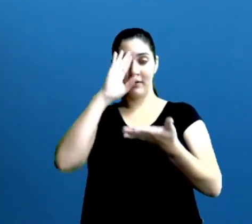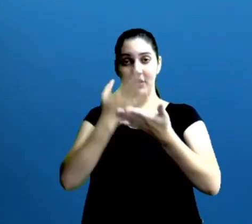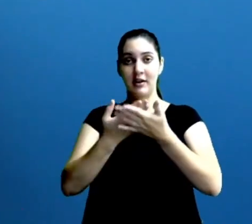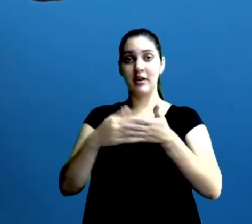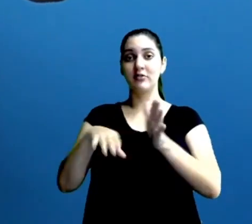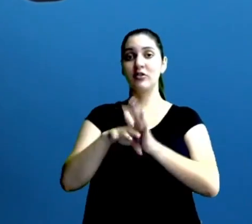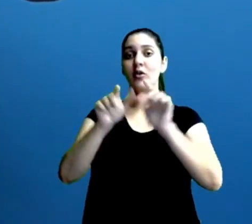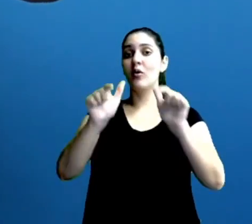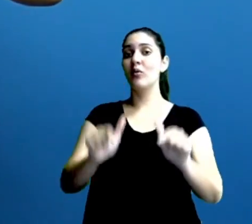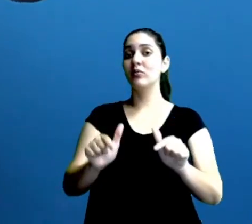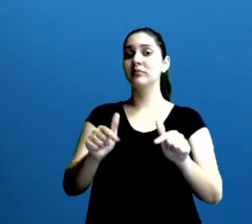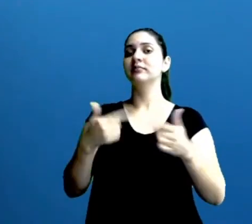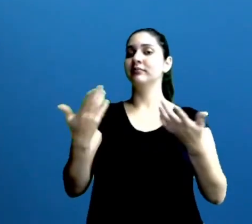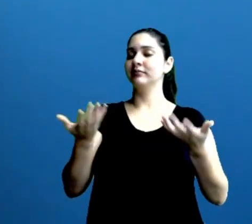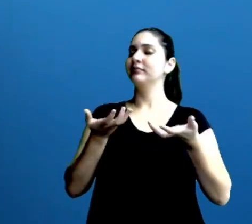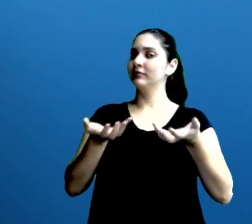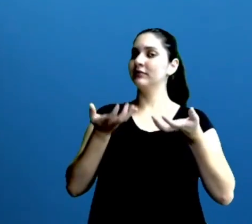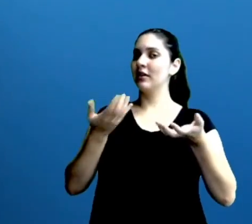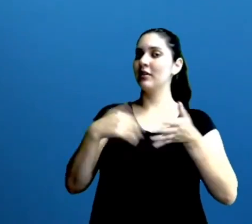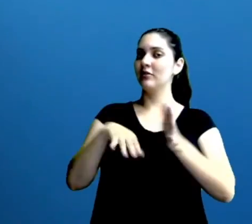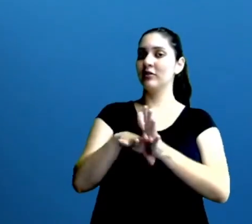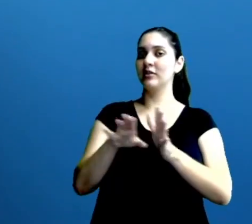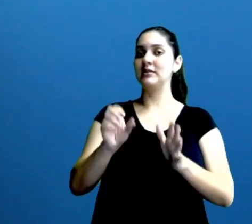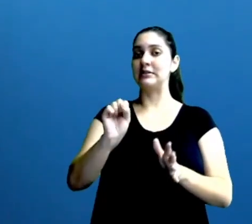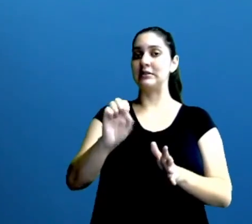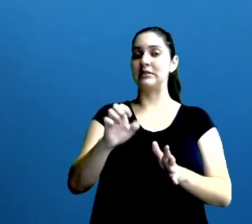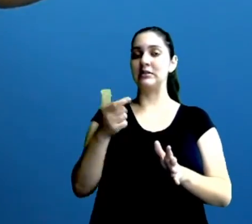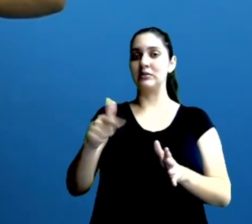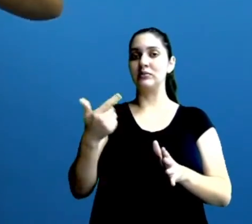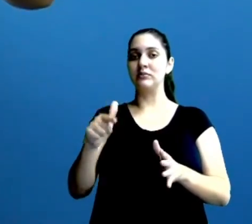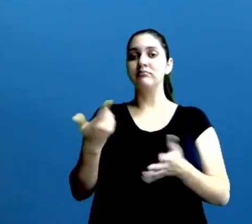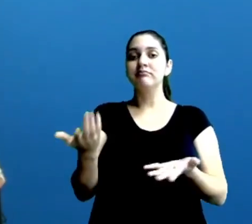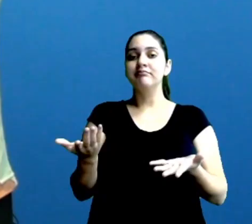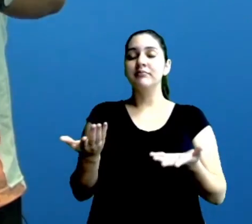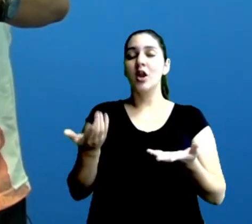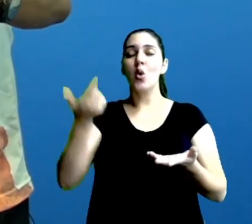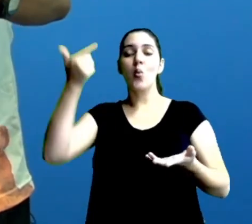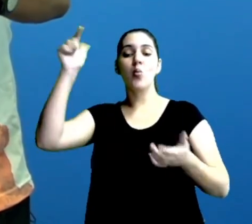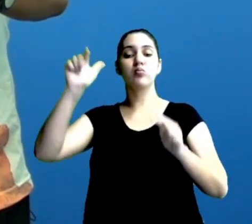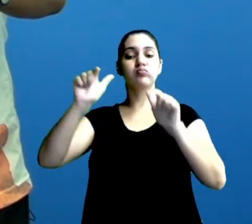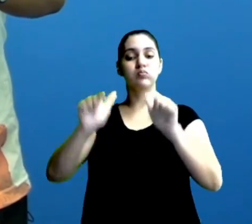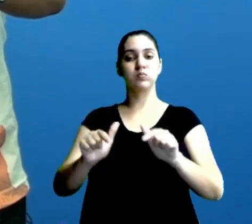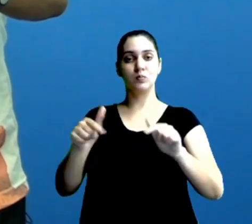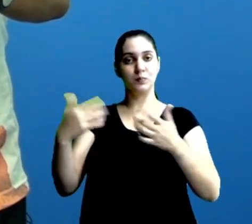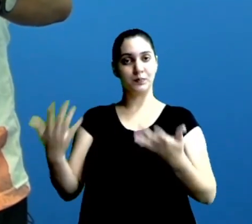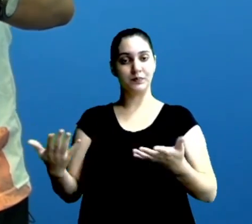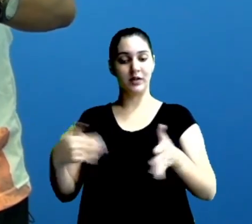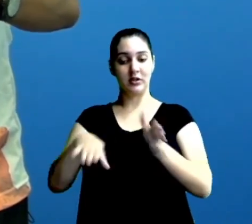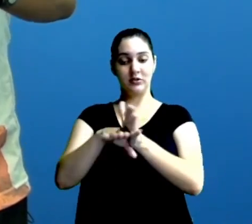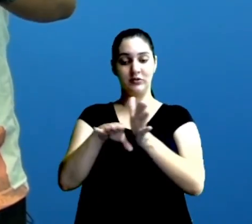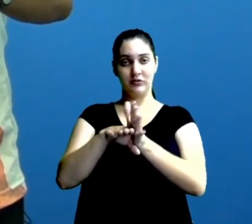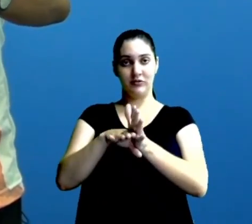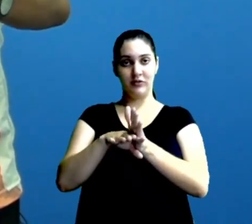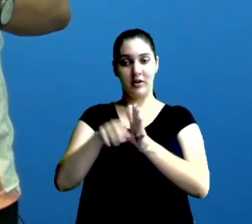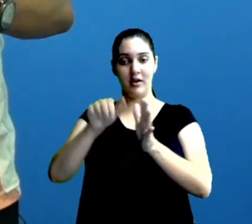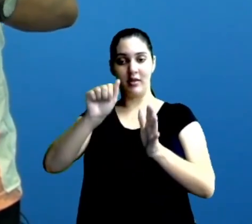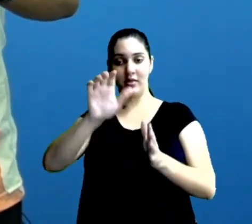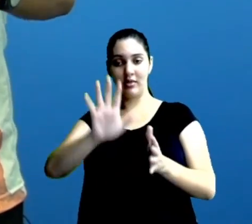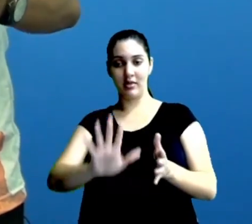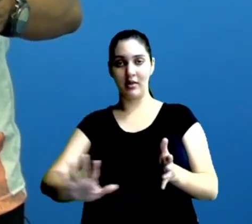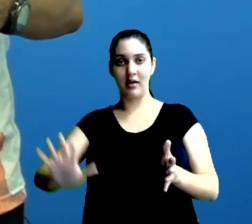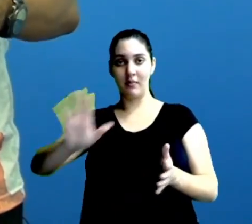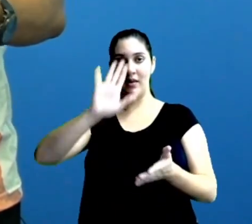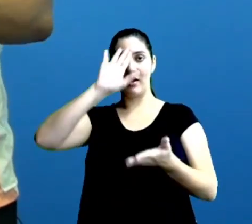chegou onde você queria chegar, se você não sabia que tinha outra coisa lá. Então ele chega nas Índias, na